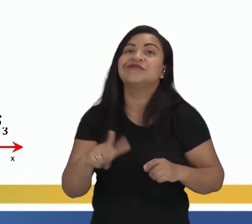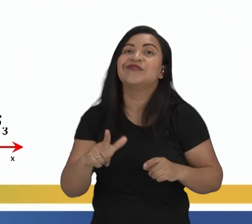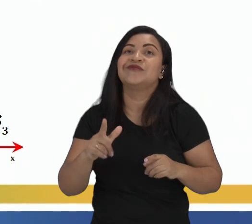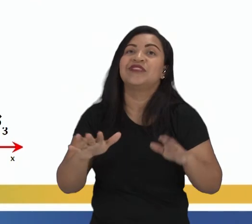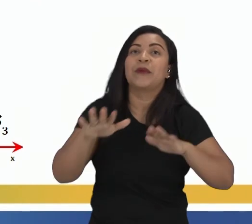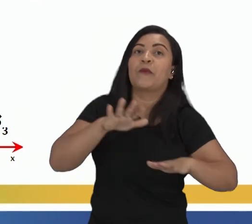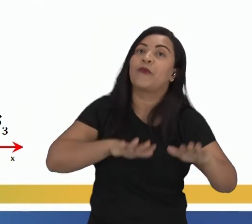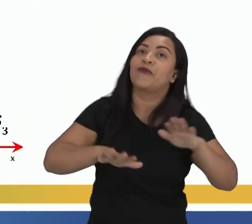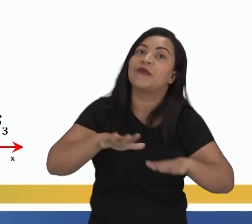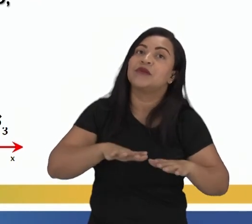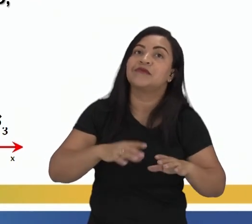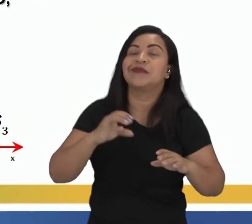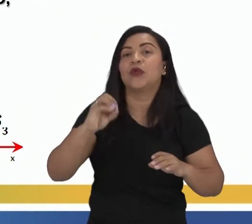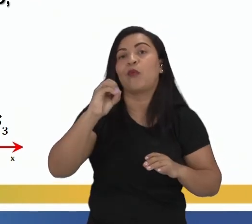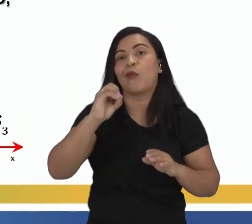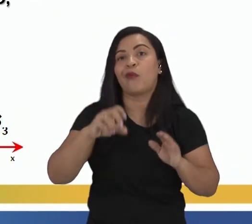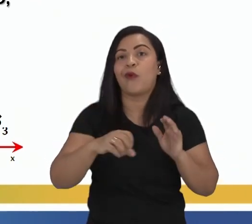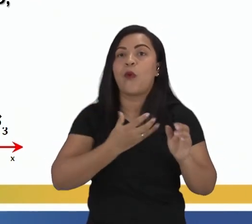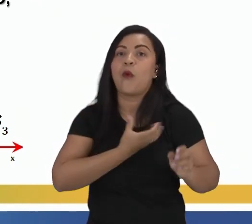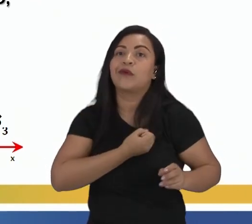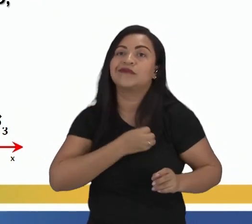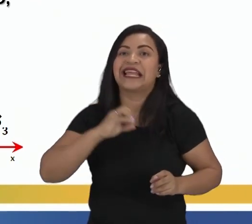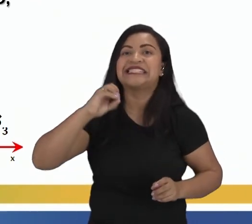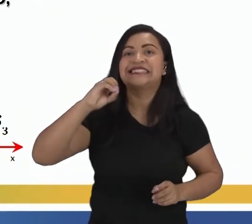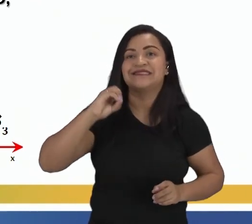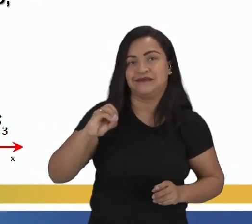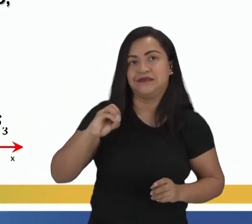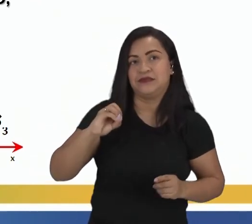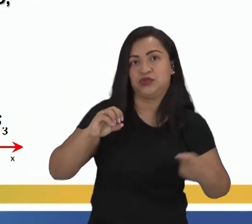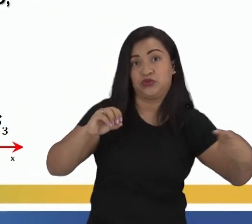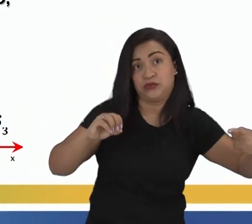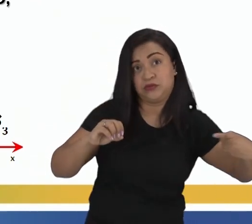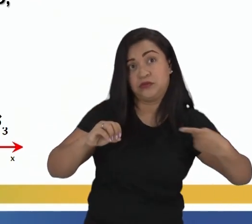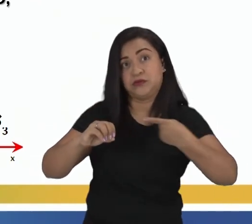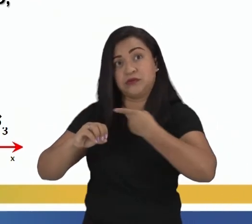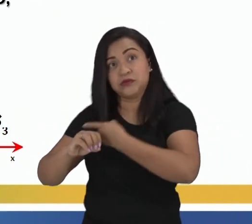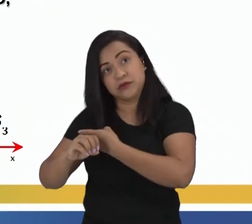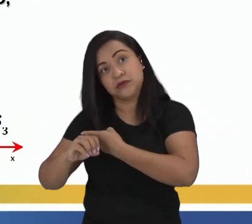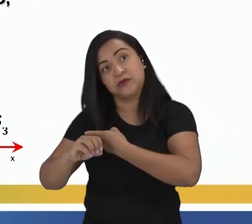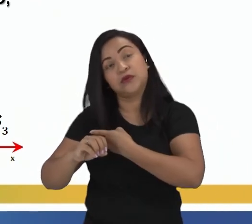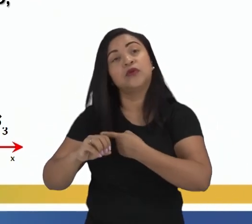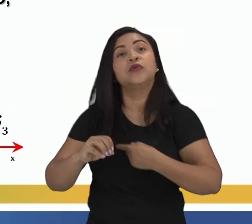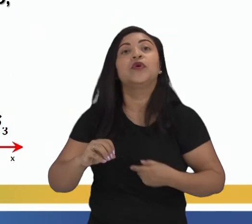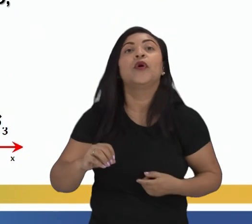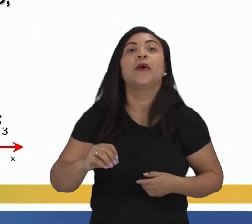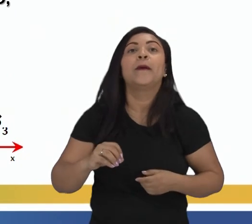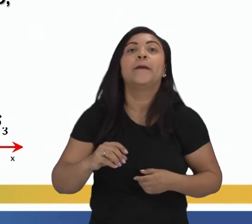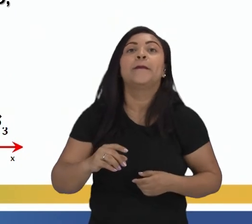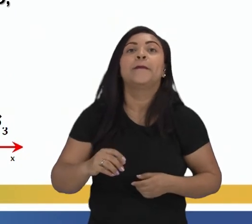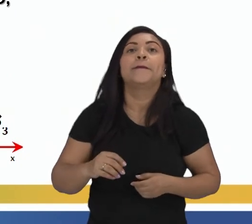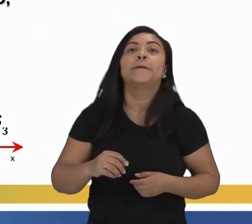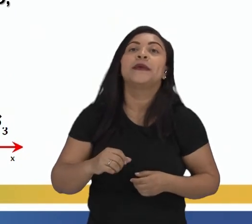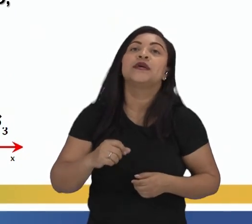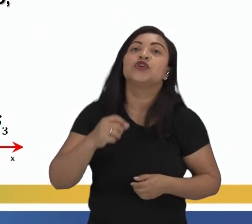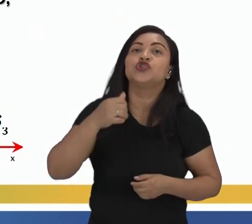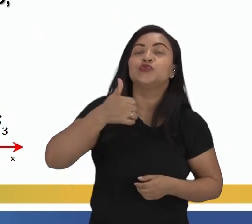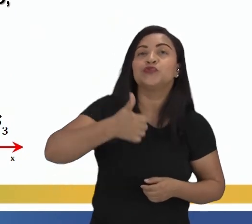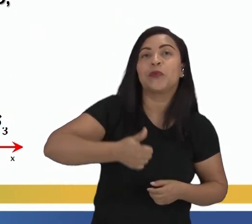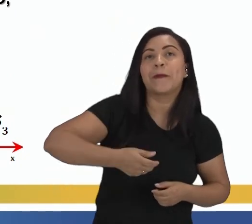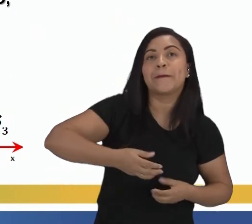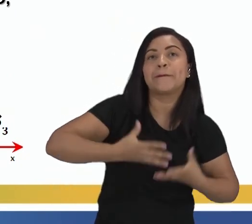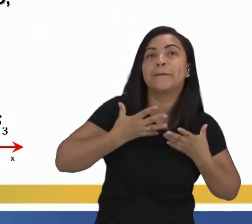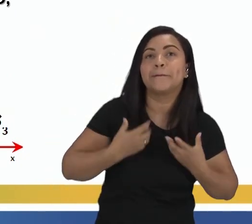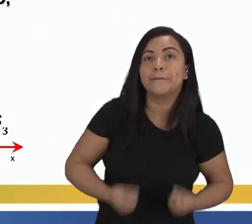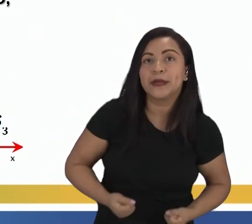que a resultante é nula. Logo, nós temos peso 1 igual ao normal 1, peso 2 igual ao normal 2, peso 3 igual